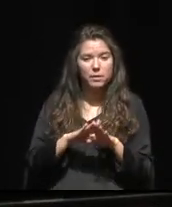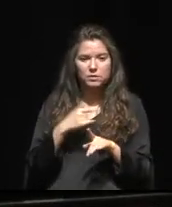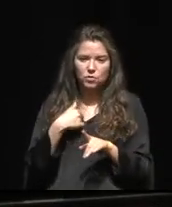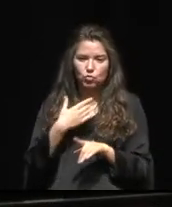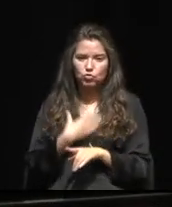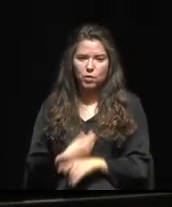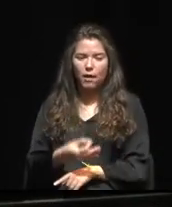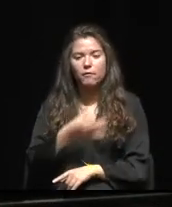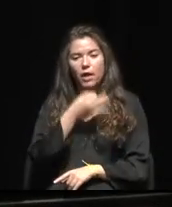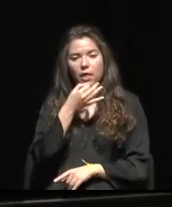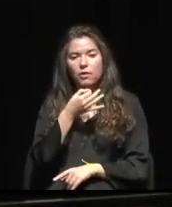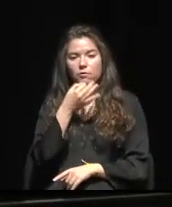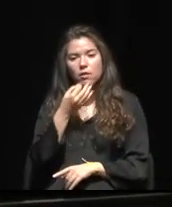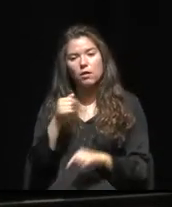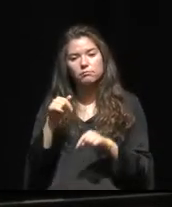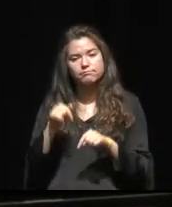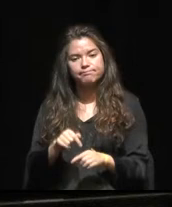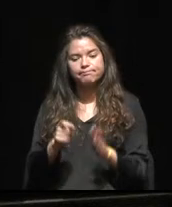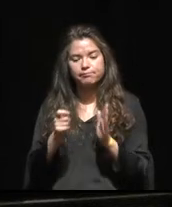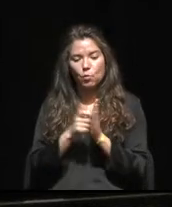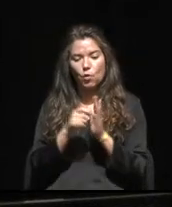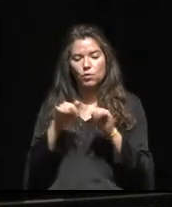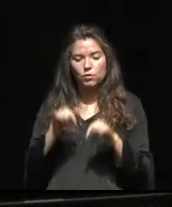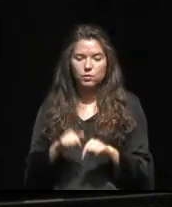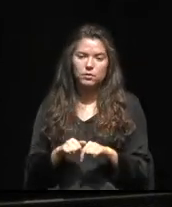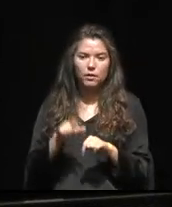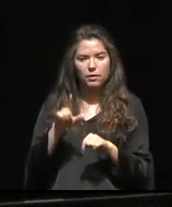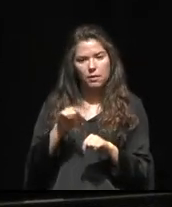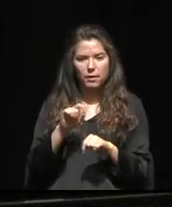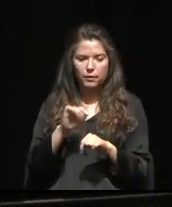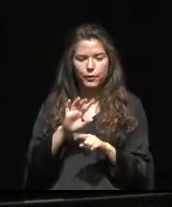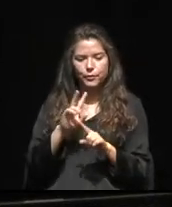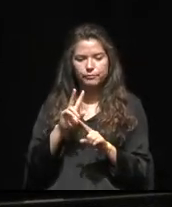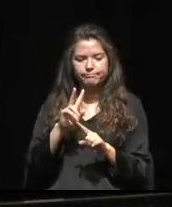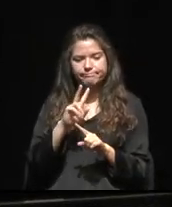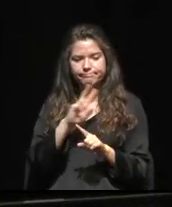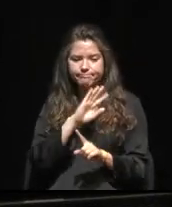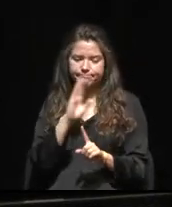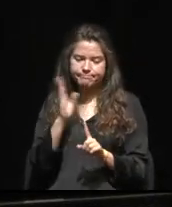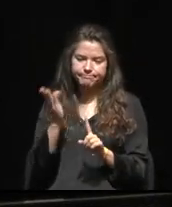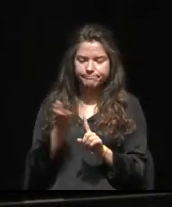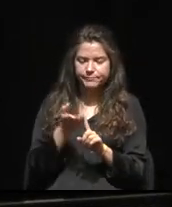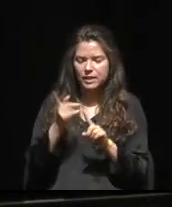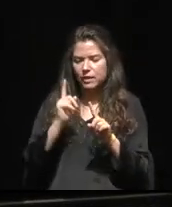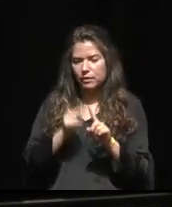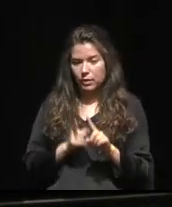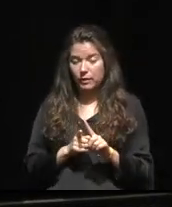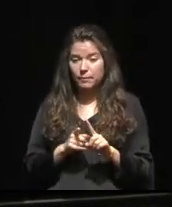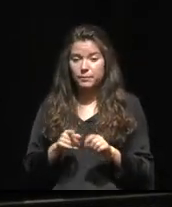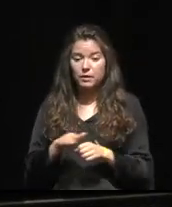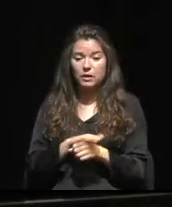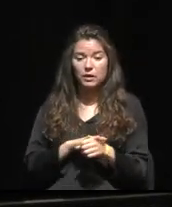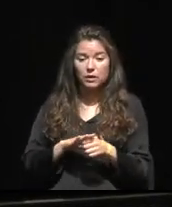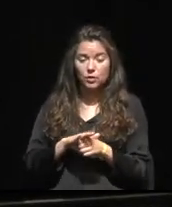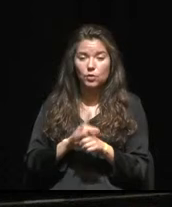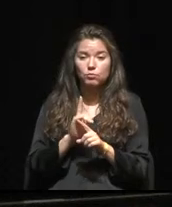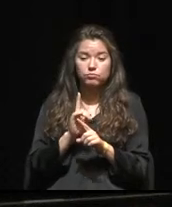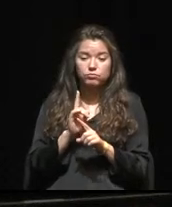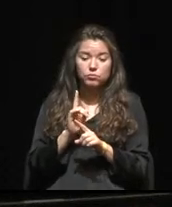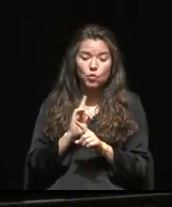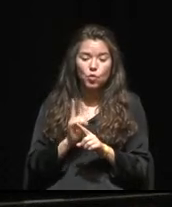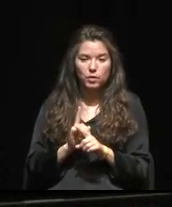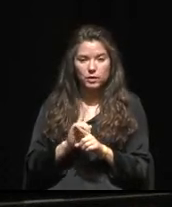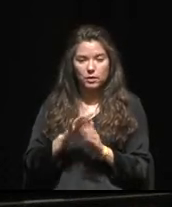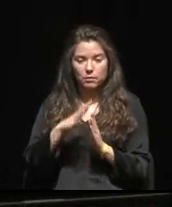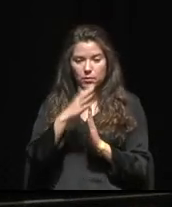minha intervenção neste ponto também com uma condenação e neste caso em relação ao próprio voto de Condenação